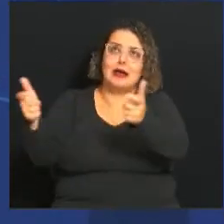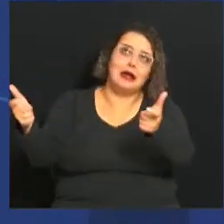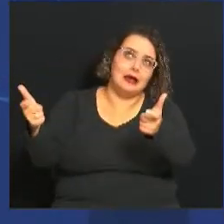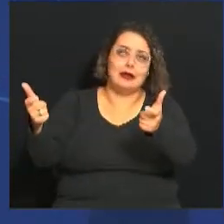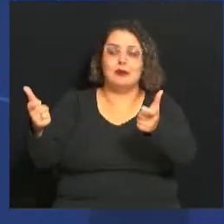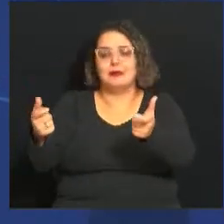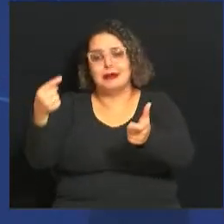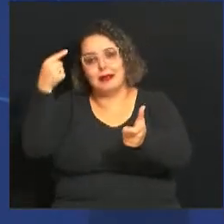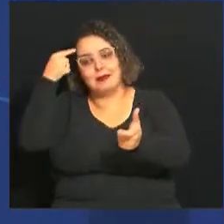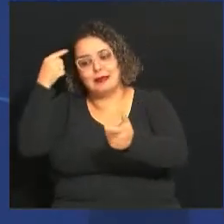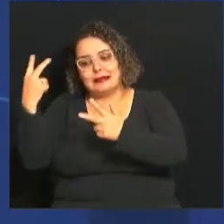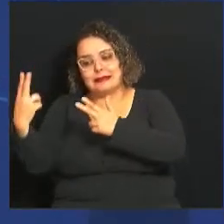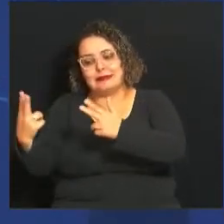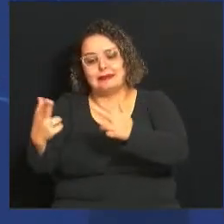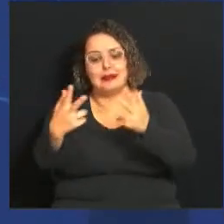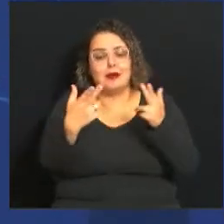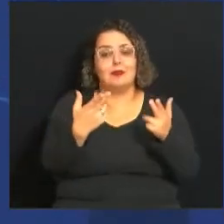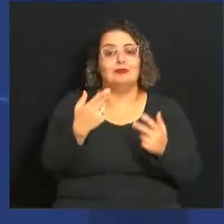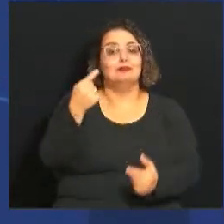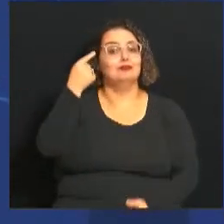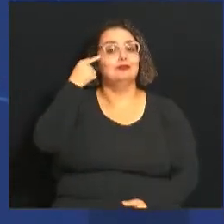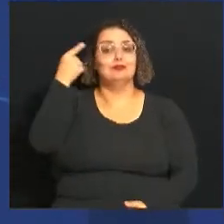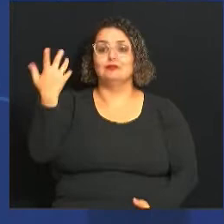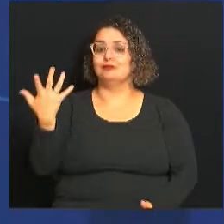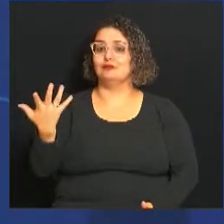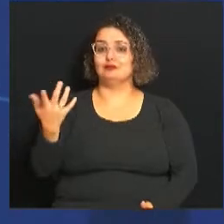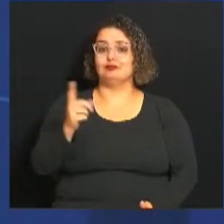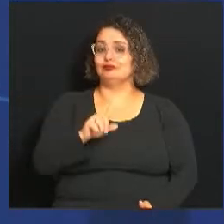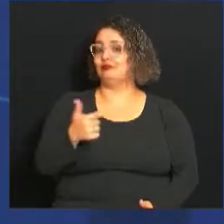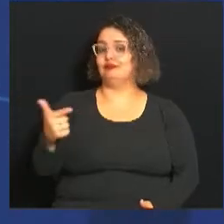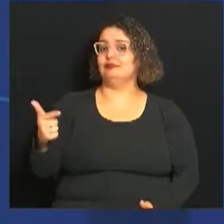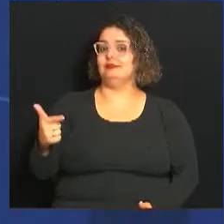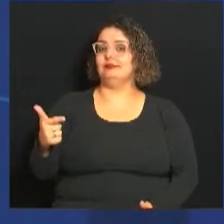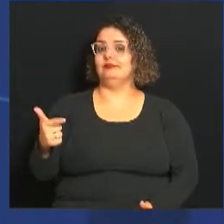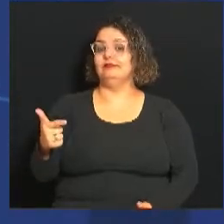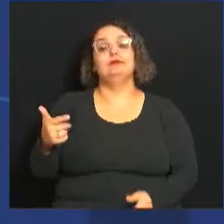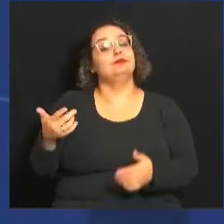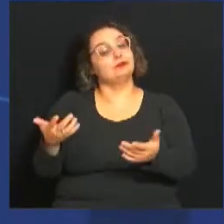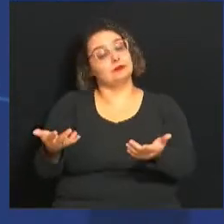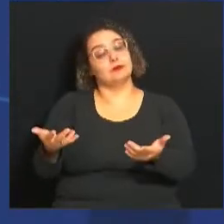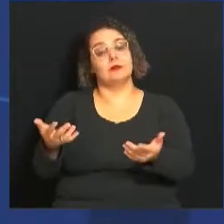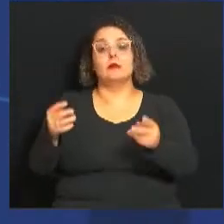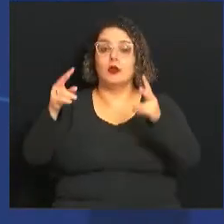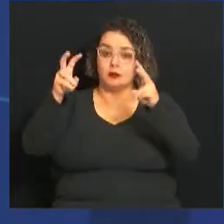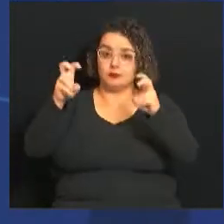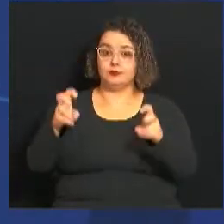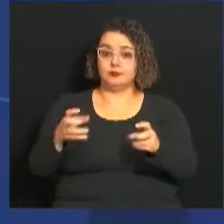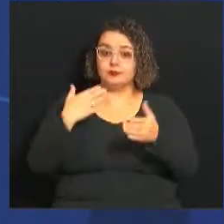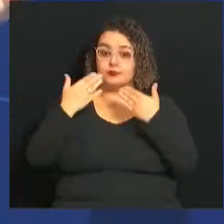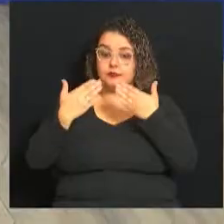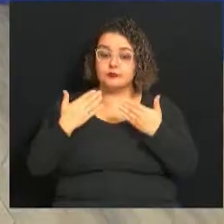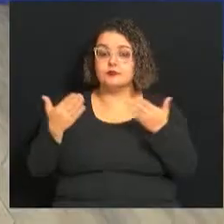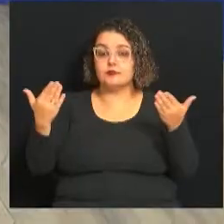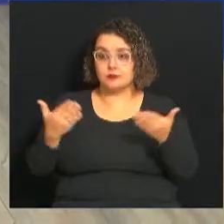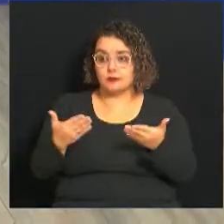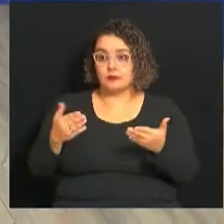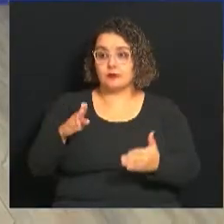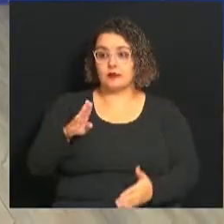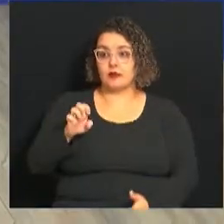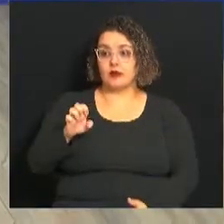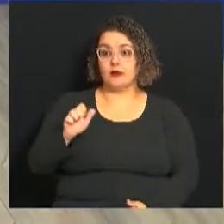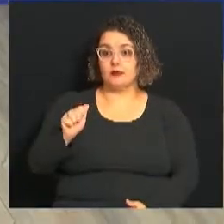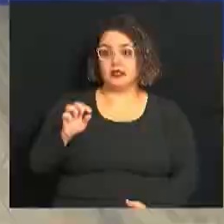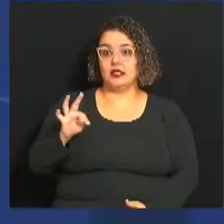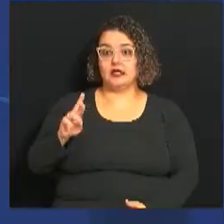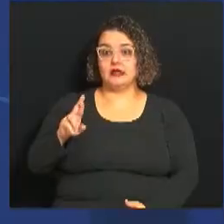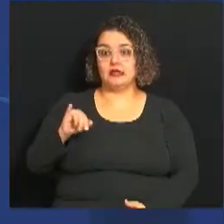ser aquilo, um ideal que não existe. Bom, sobre este assunto, então, eu converso agora com a Beatriz Montenegro, ela